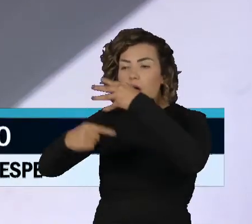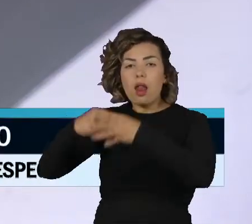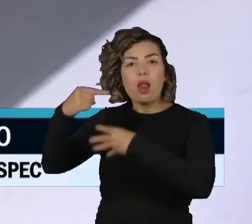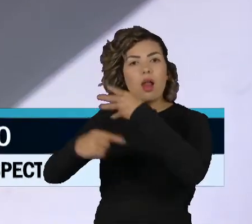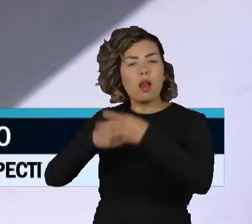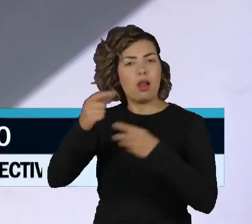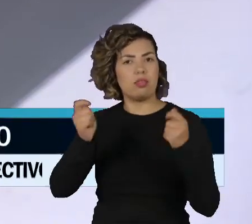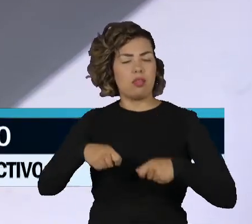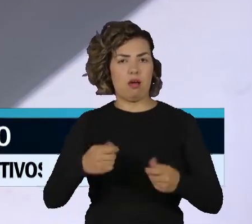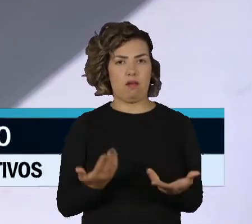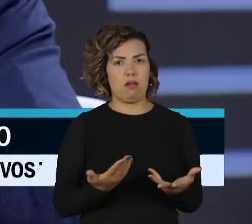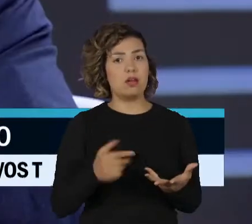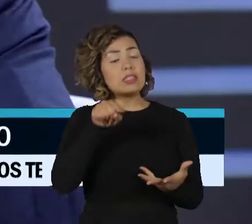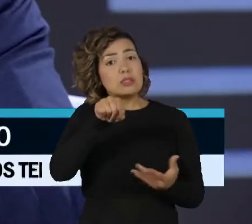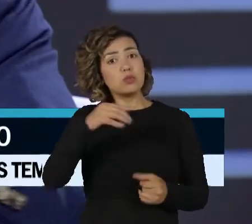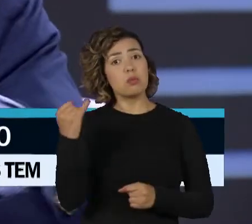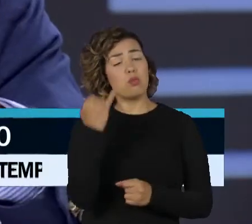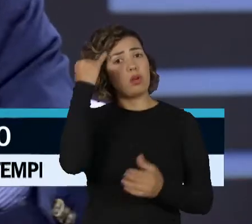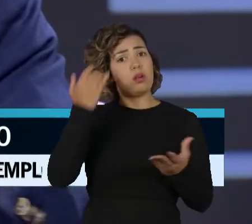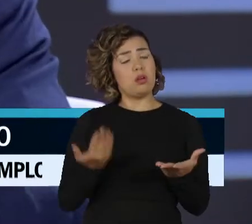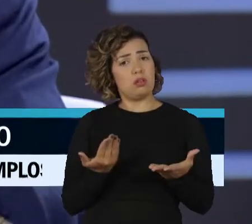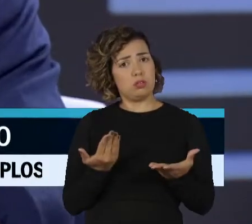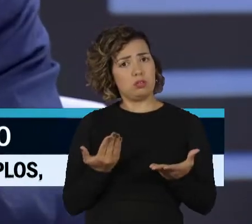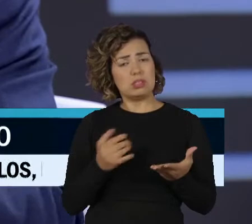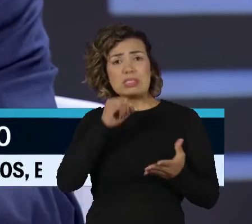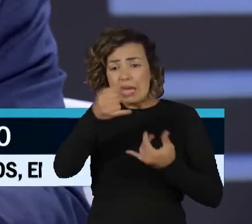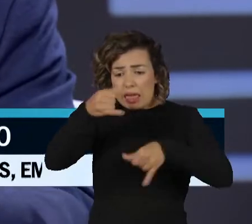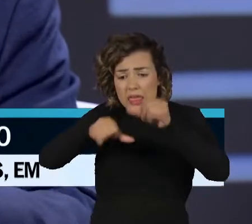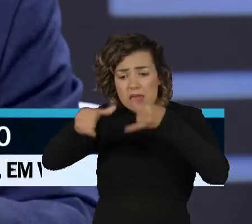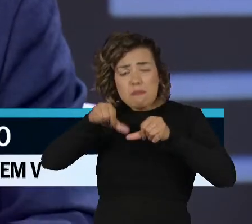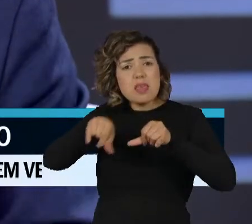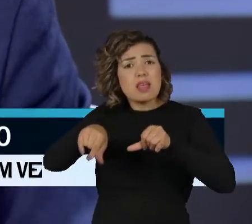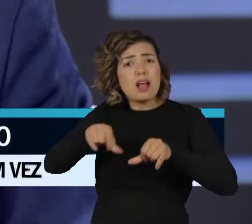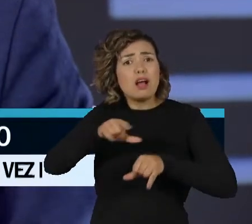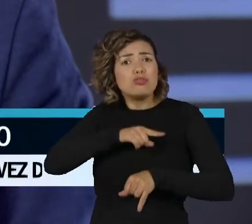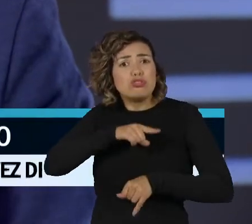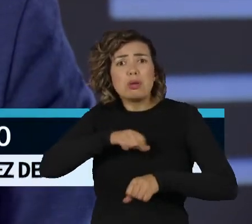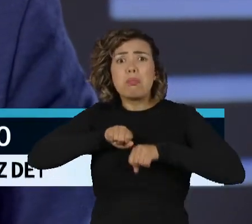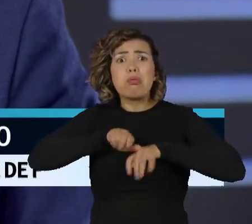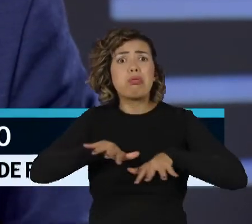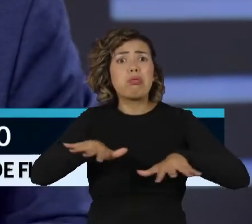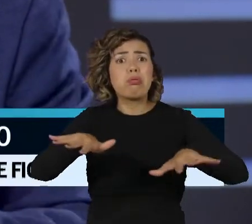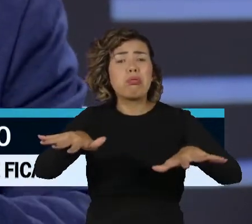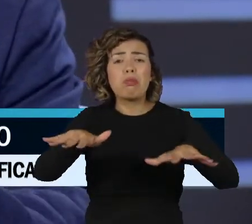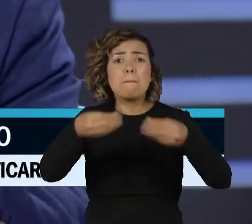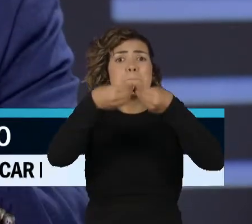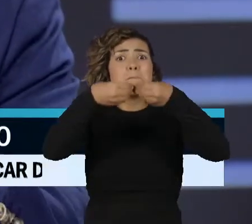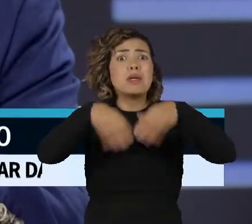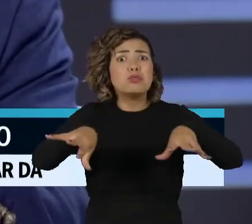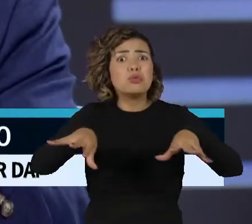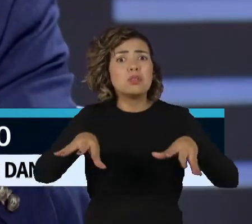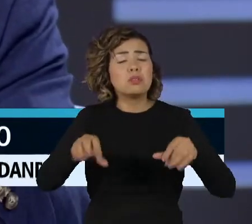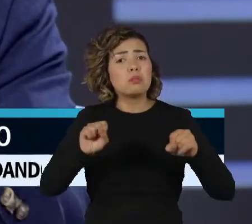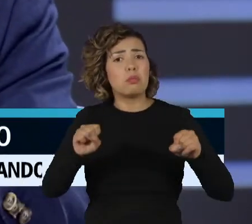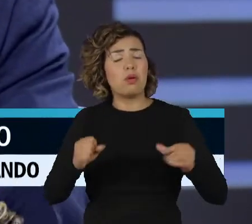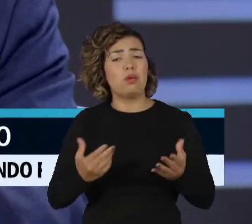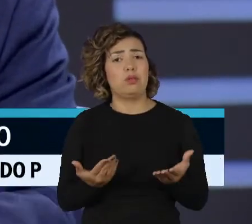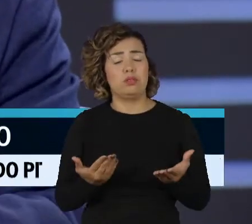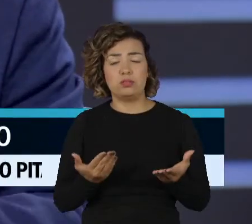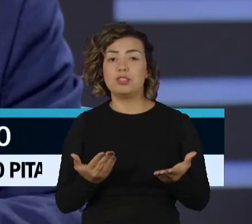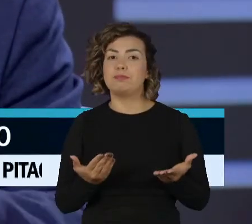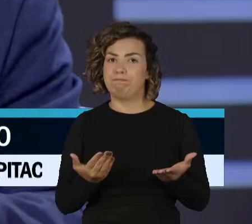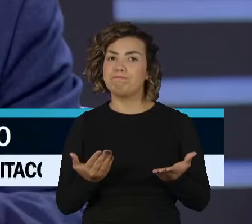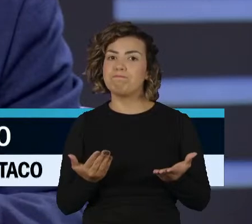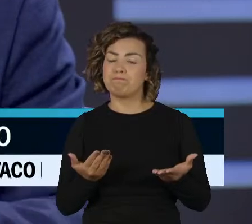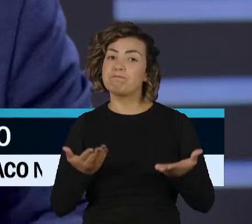é fundamental, porque você pode causar danos enormes com resíduos perigosos, né? Então, eu acho que esse